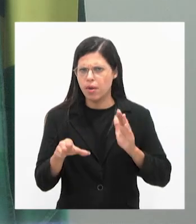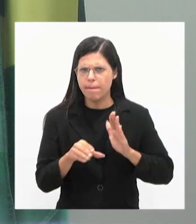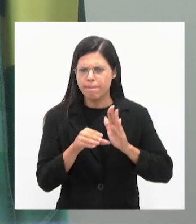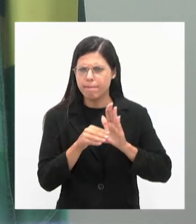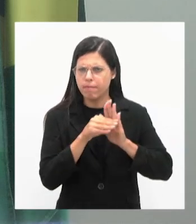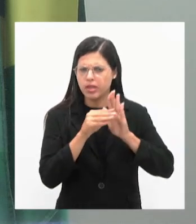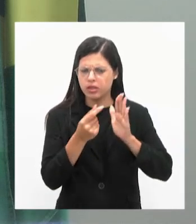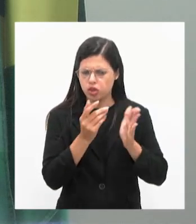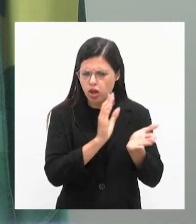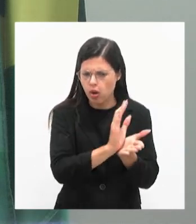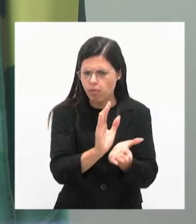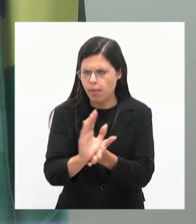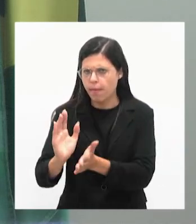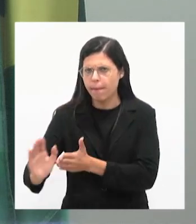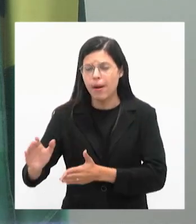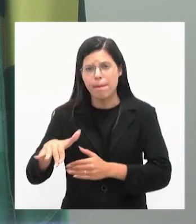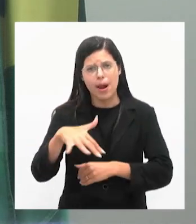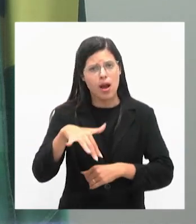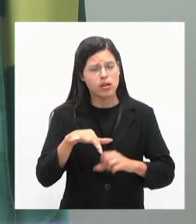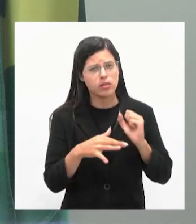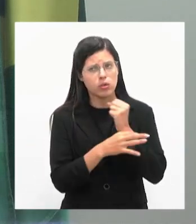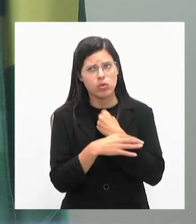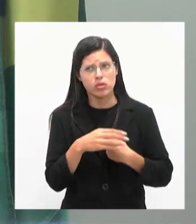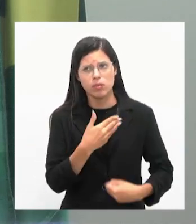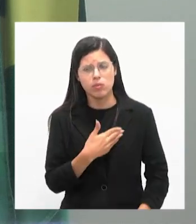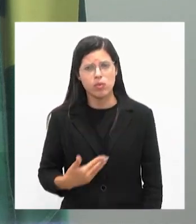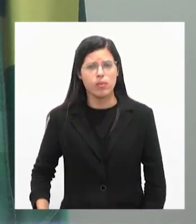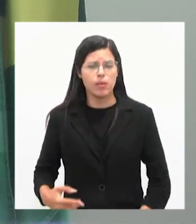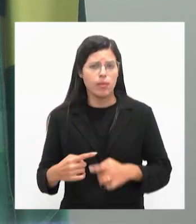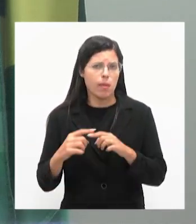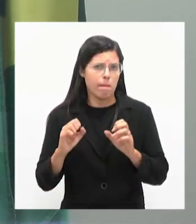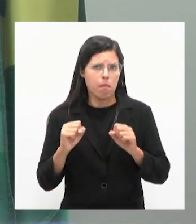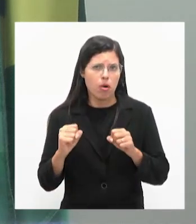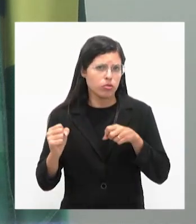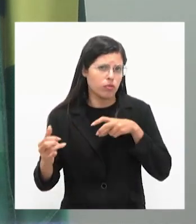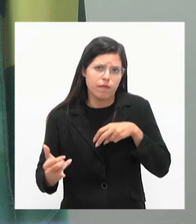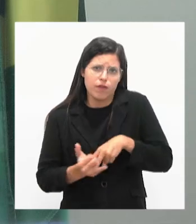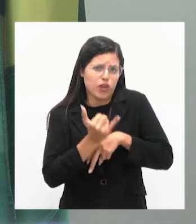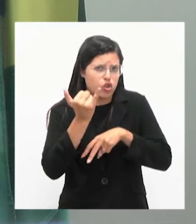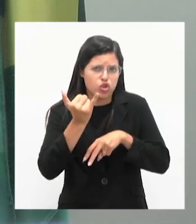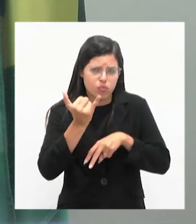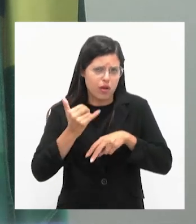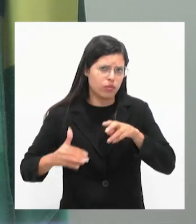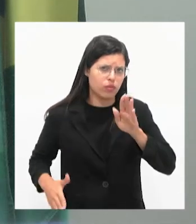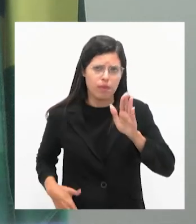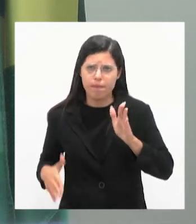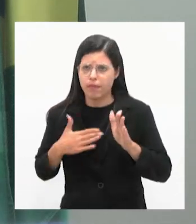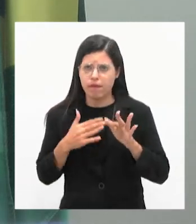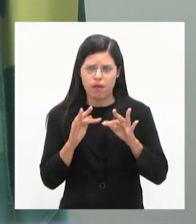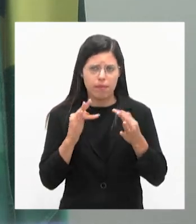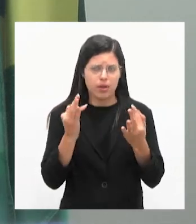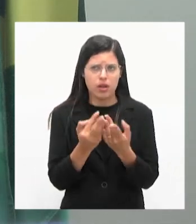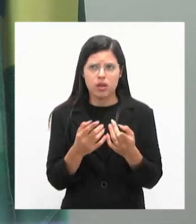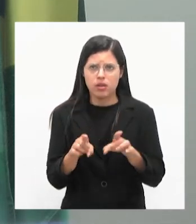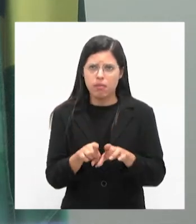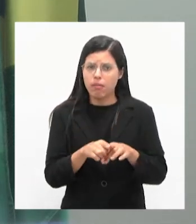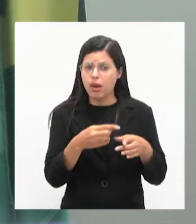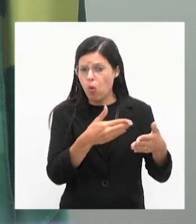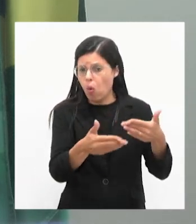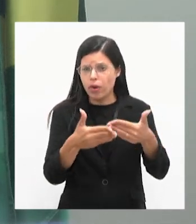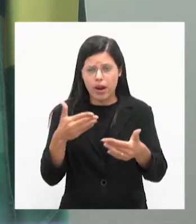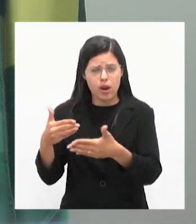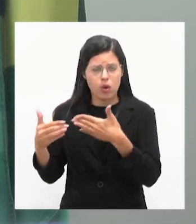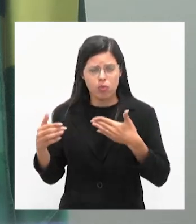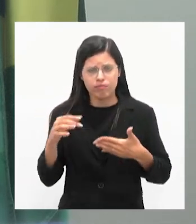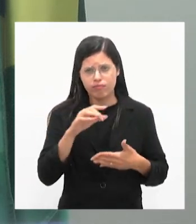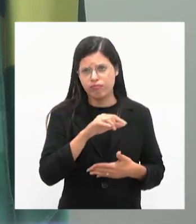pública. Apoio mesmo, porque eu posso ser vítima de um desses vagabundos. Minha família pode ser vítima desses vagabundos, qualquer um daqui. Mas